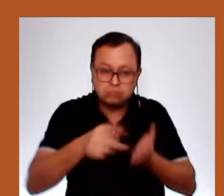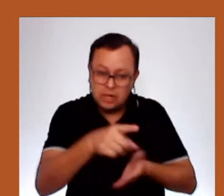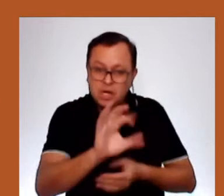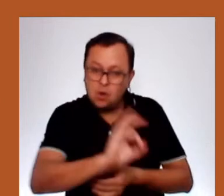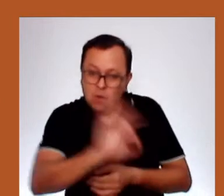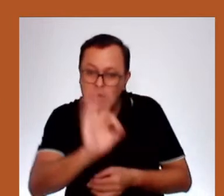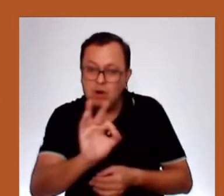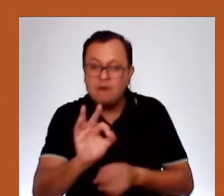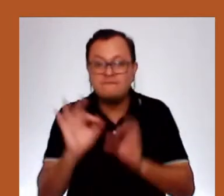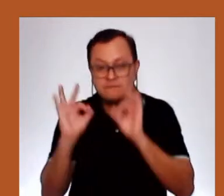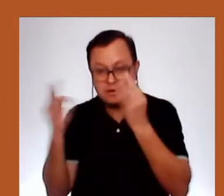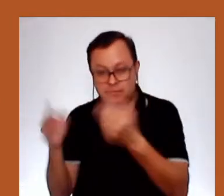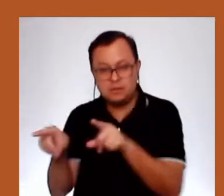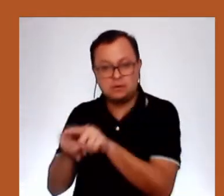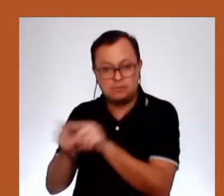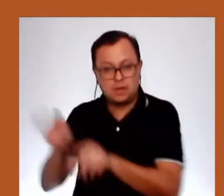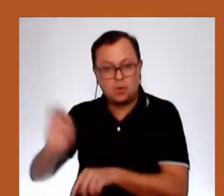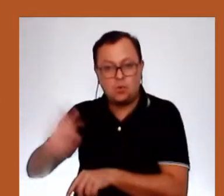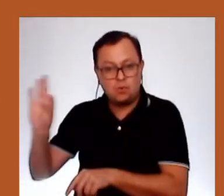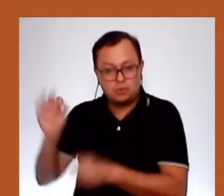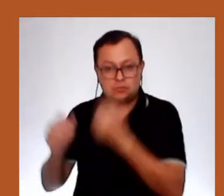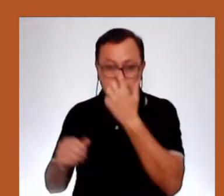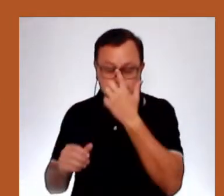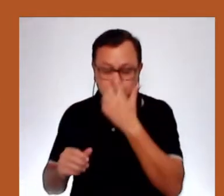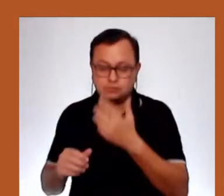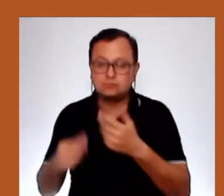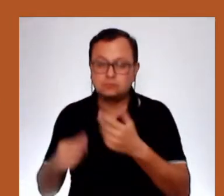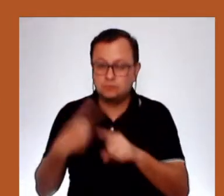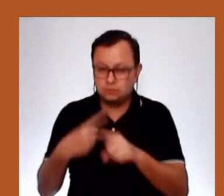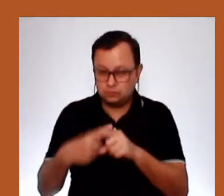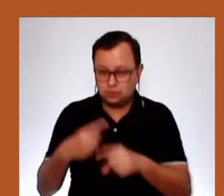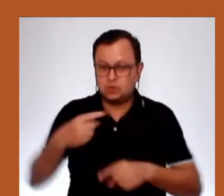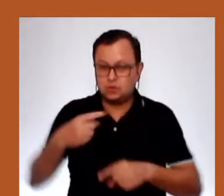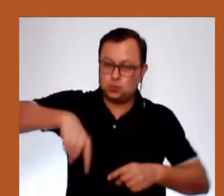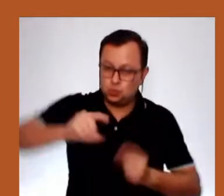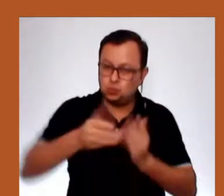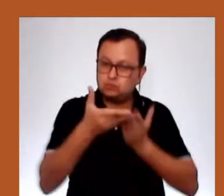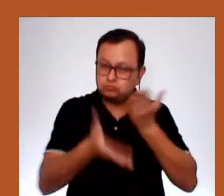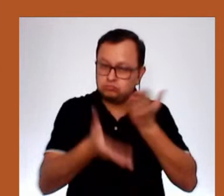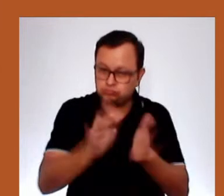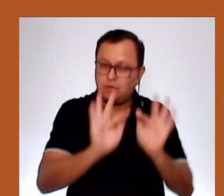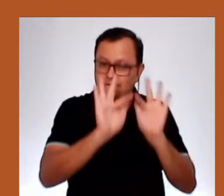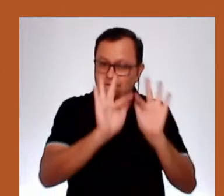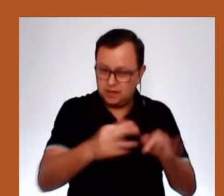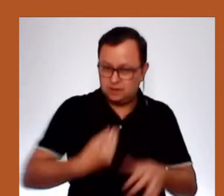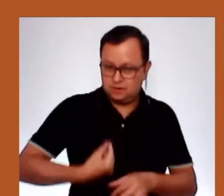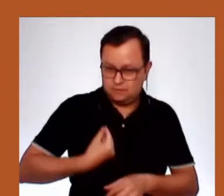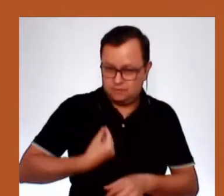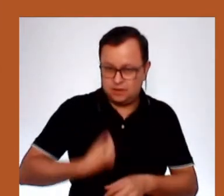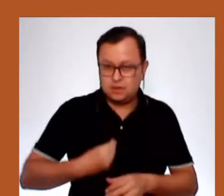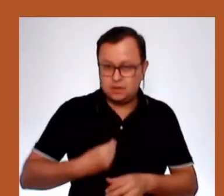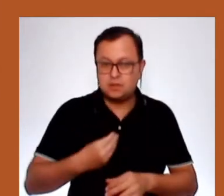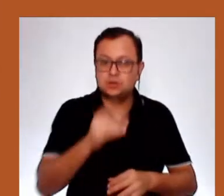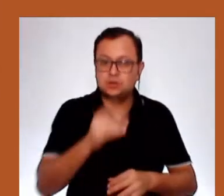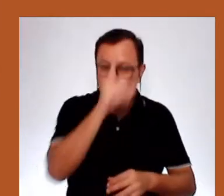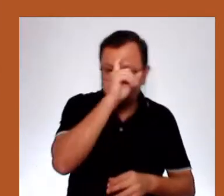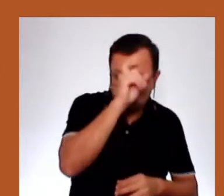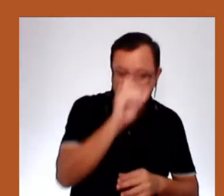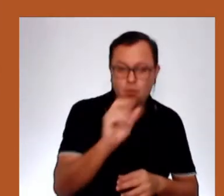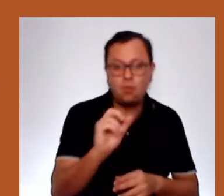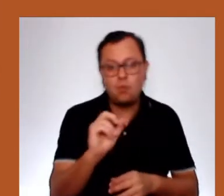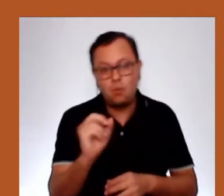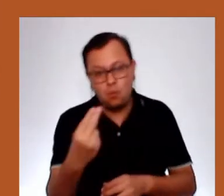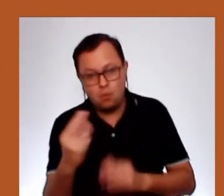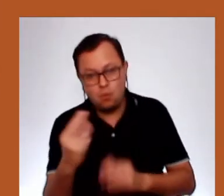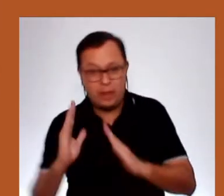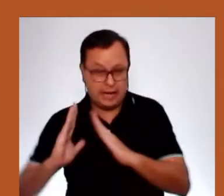Porque, principalmente, quando a gente faz cuidado paliativo ambulatorial ou domiciliar, né, porque são três